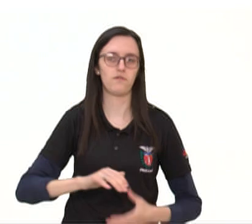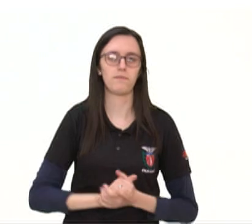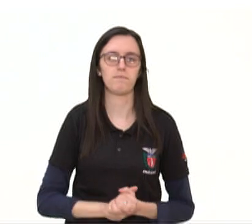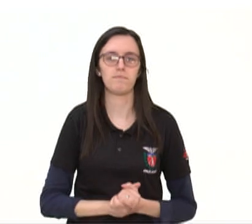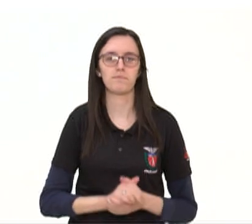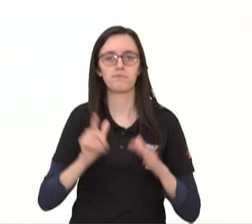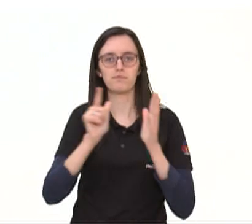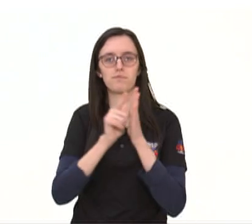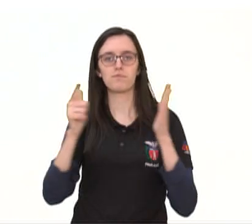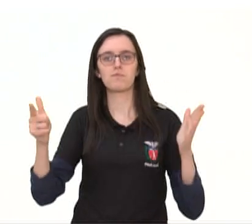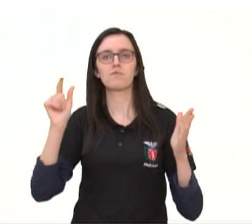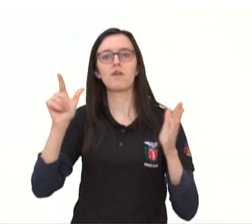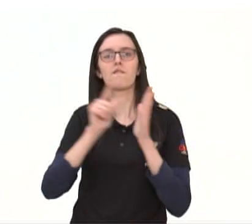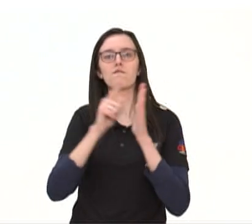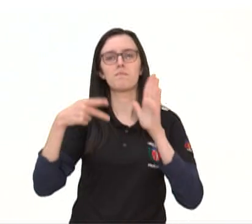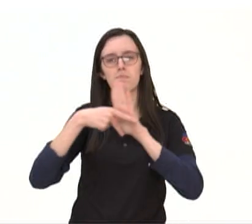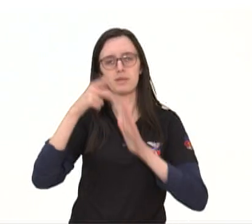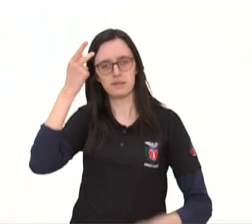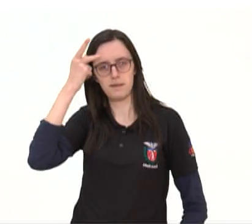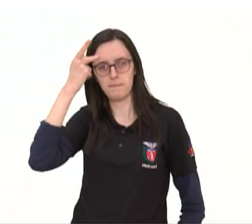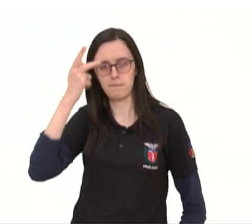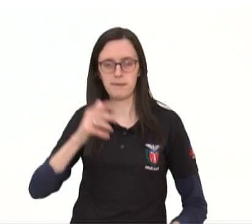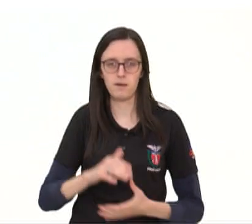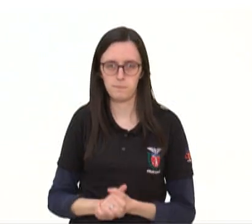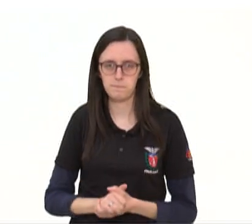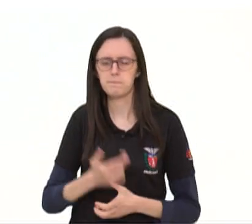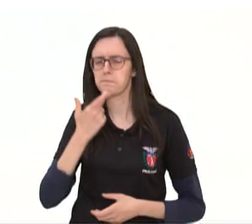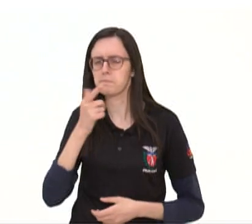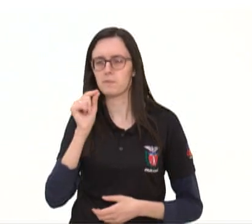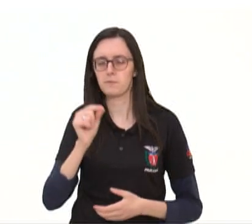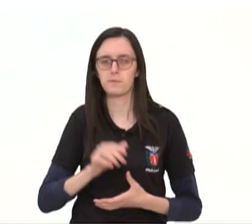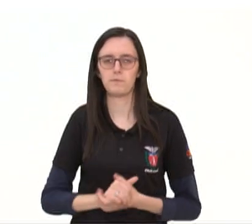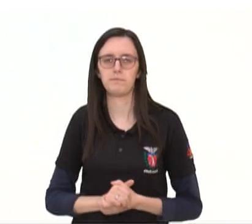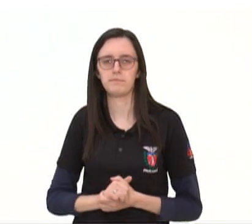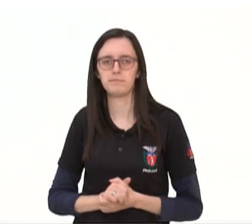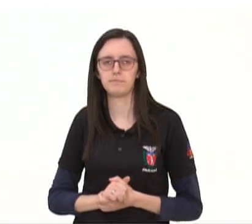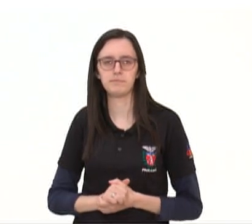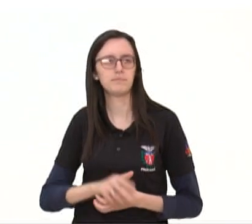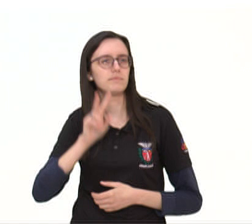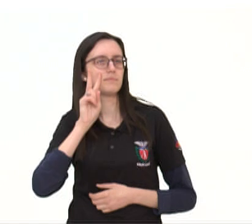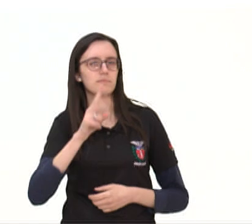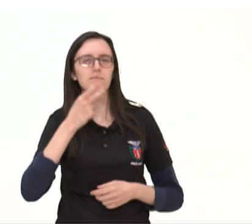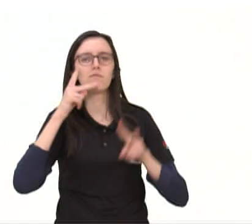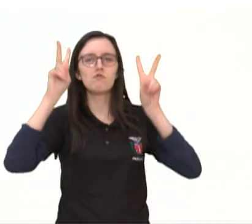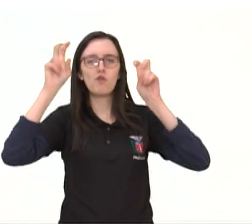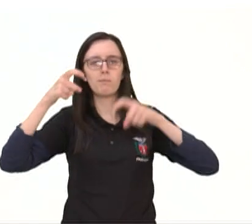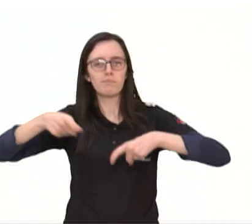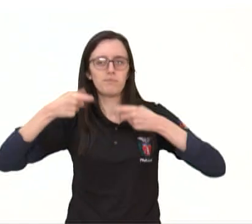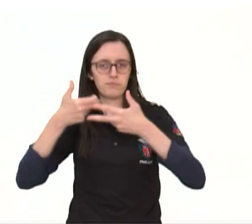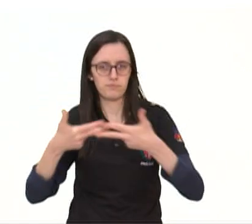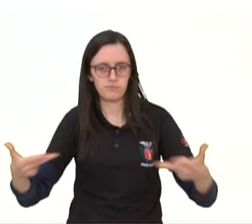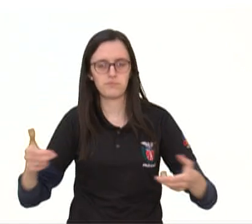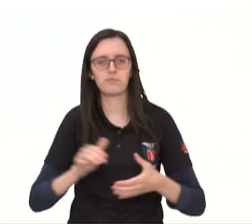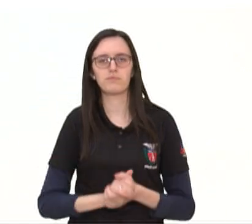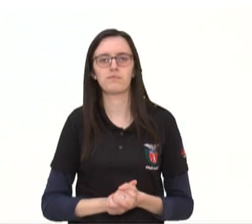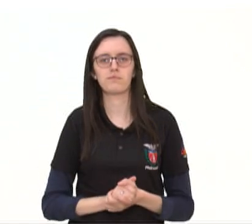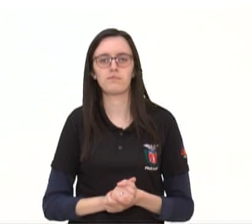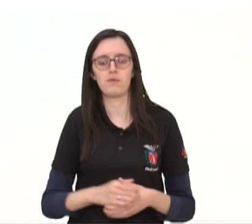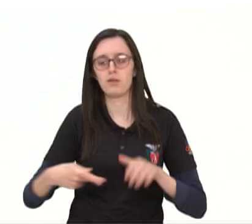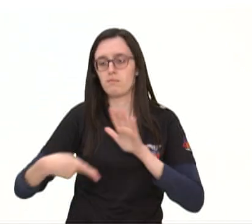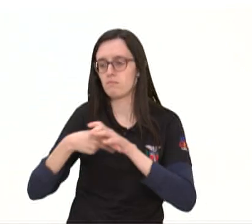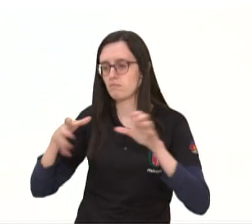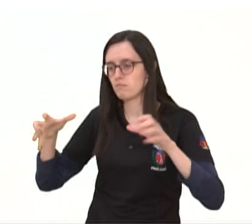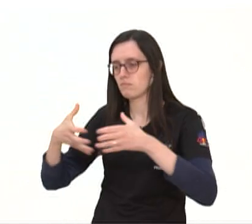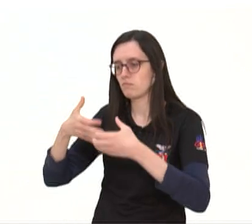no jornal Folha de São Paulo. Dizia assim: questão agrária. Promotoria vê quadro de